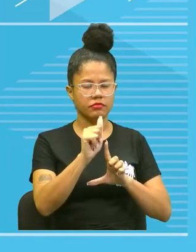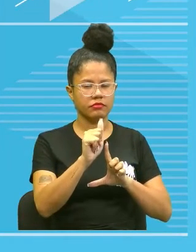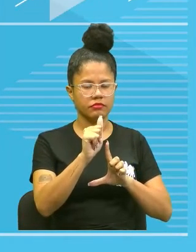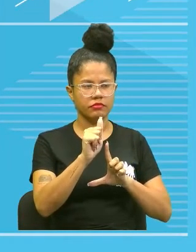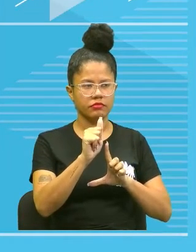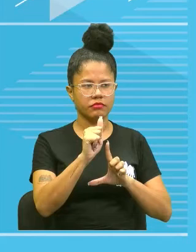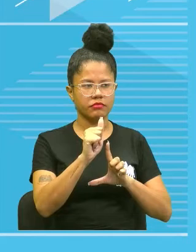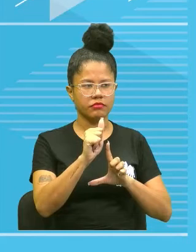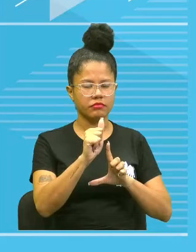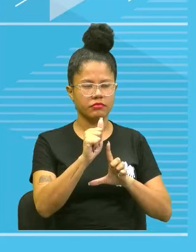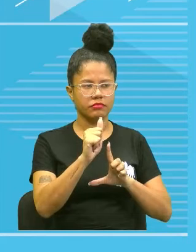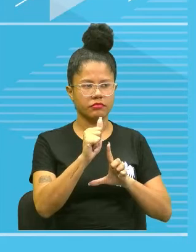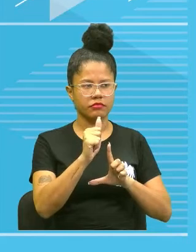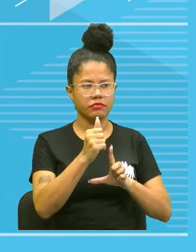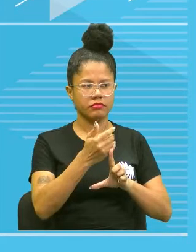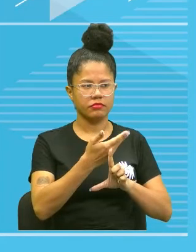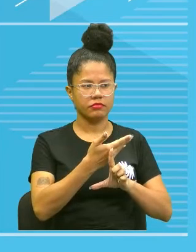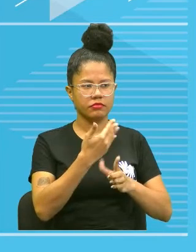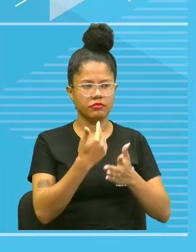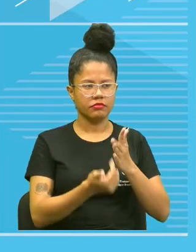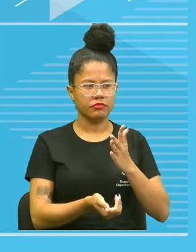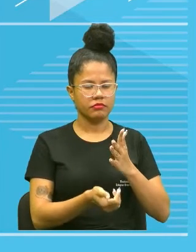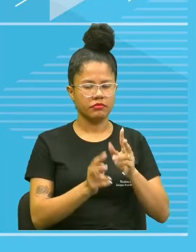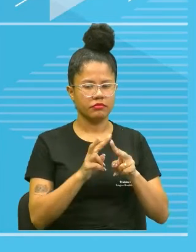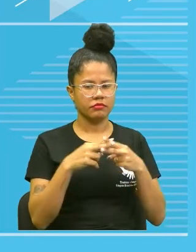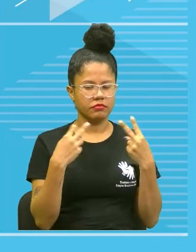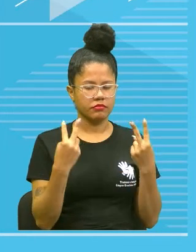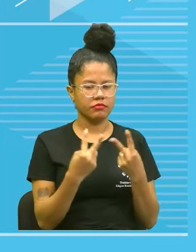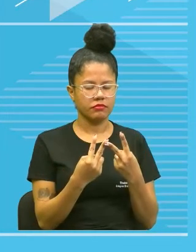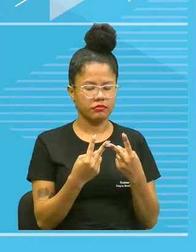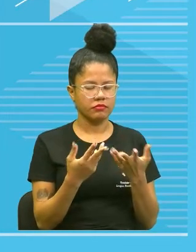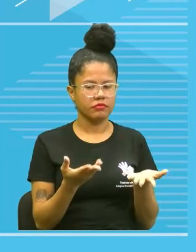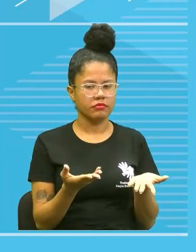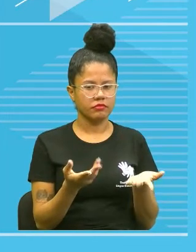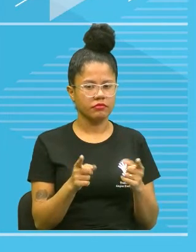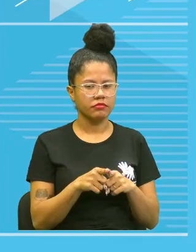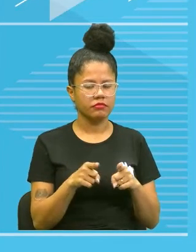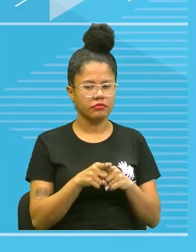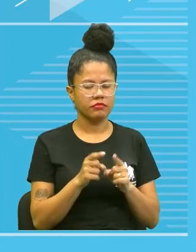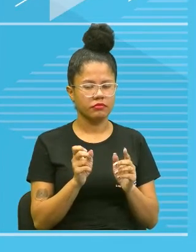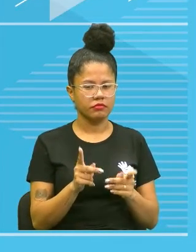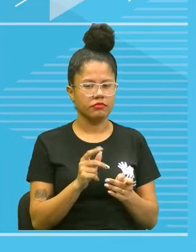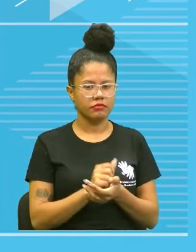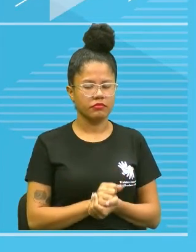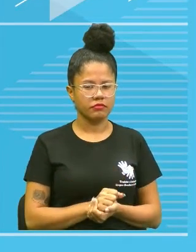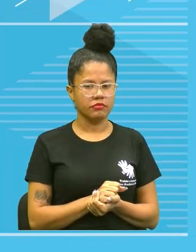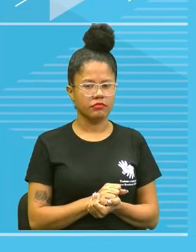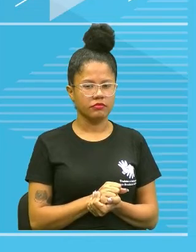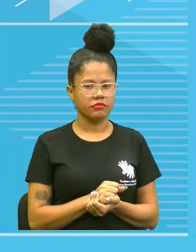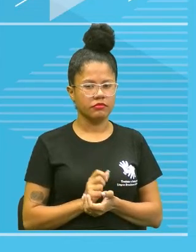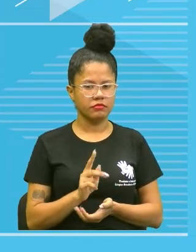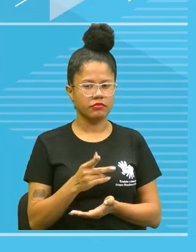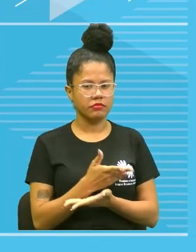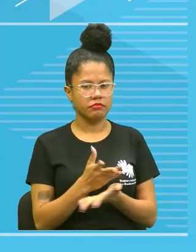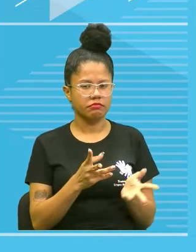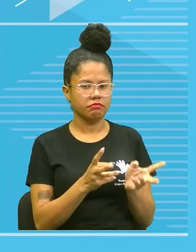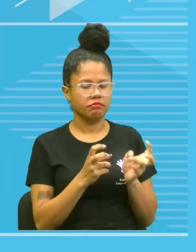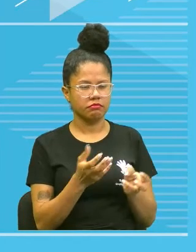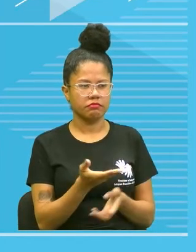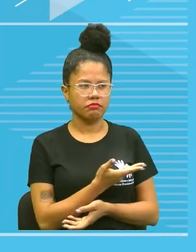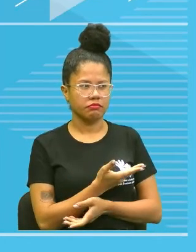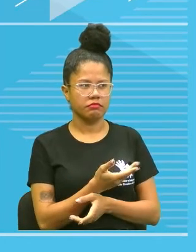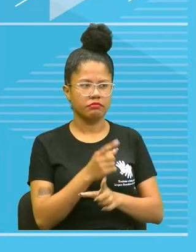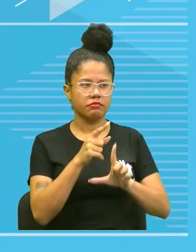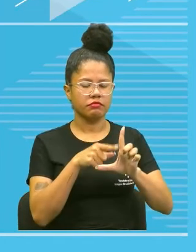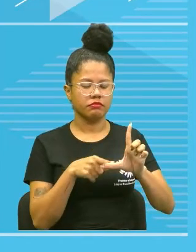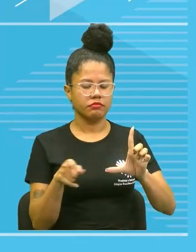mas nada que seja tão significativo quanto do ponto C para o ponto D, não. Ok? Então, toda vez que você vê esse gráfico